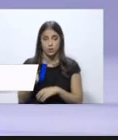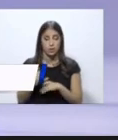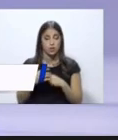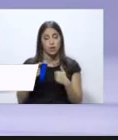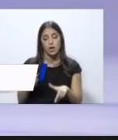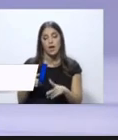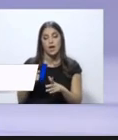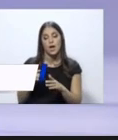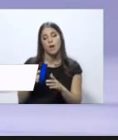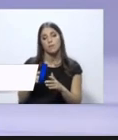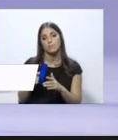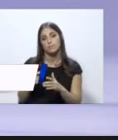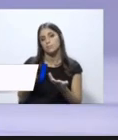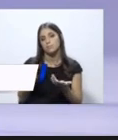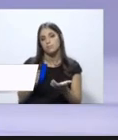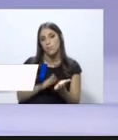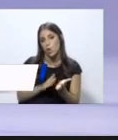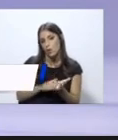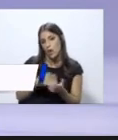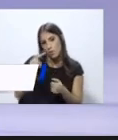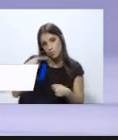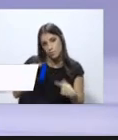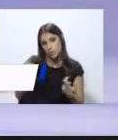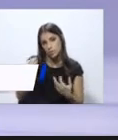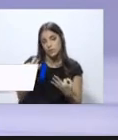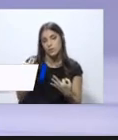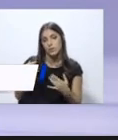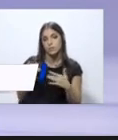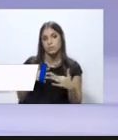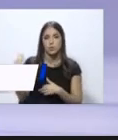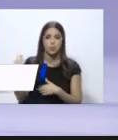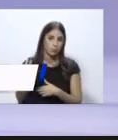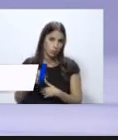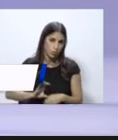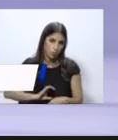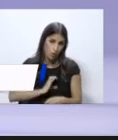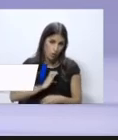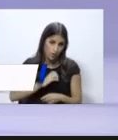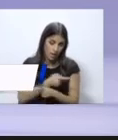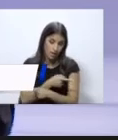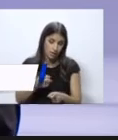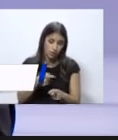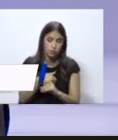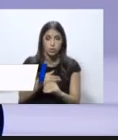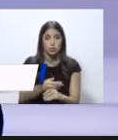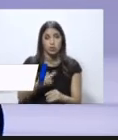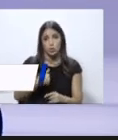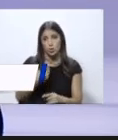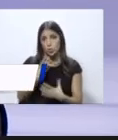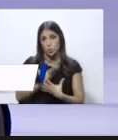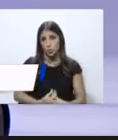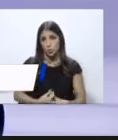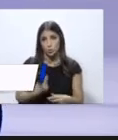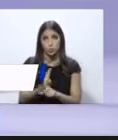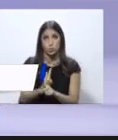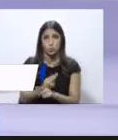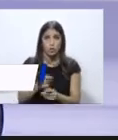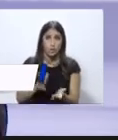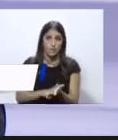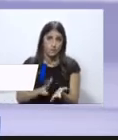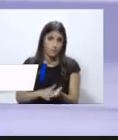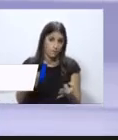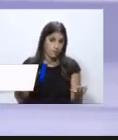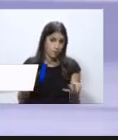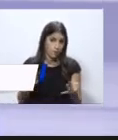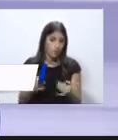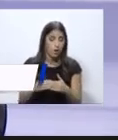que o Futebol Clube Porto, a estrutura, confia nestes jogadores. Já agora, como eu gosto muito das coisas factuais, é preciso dizer que em